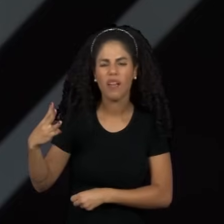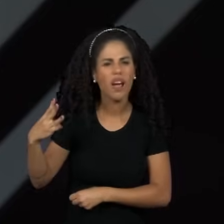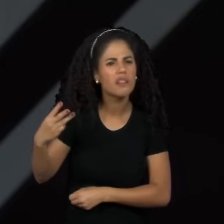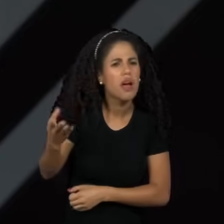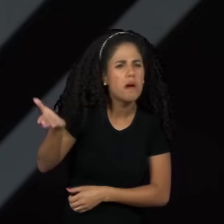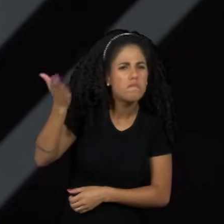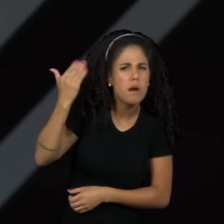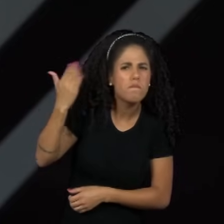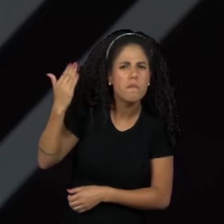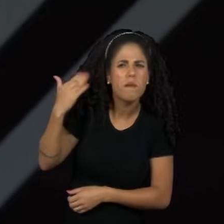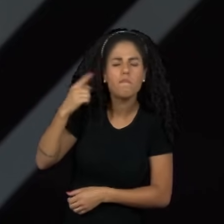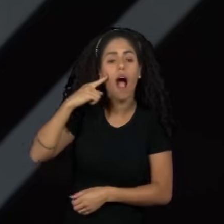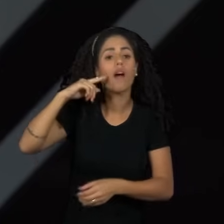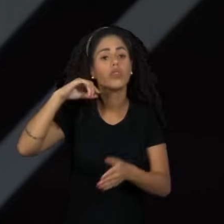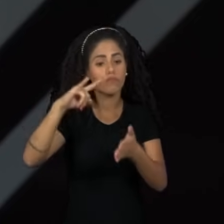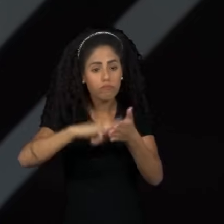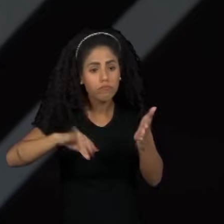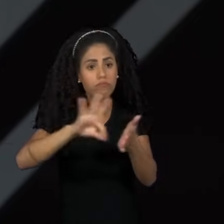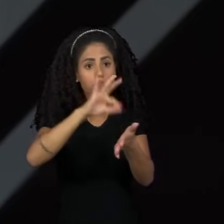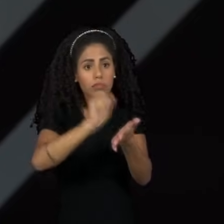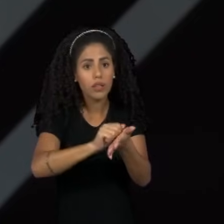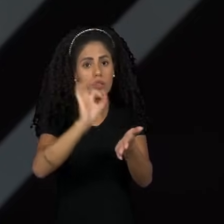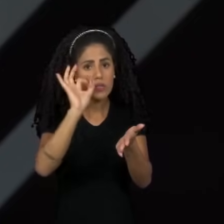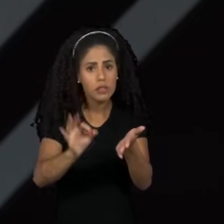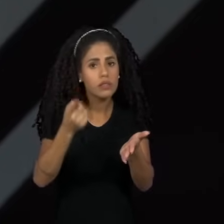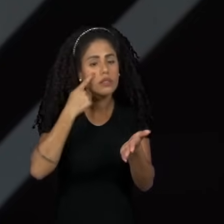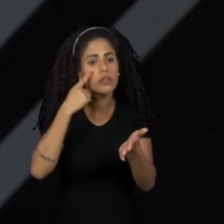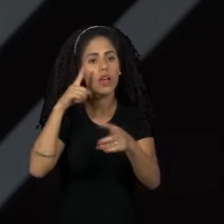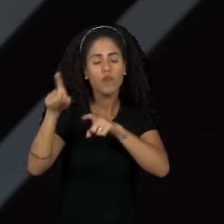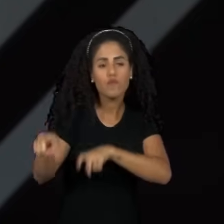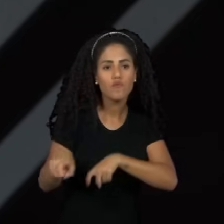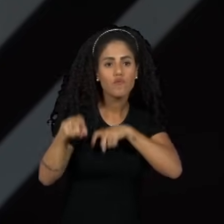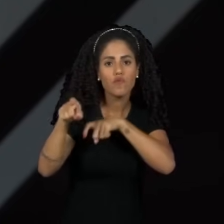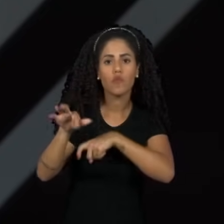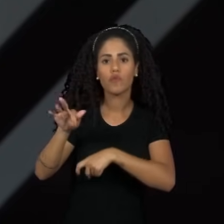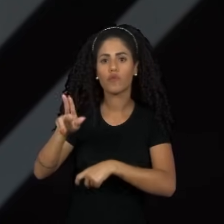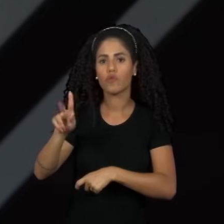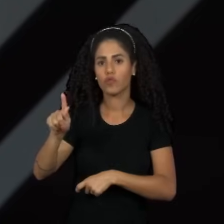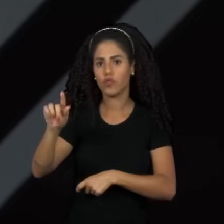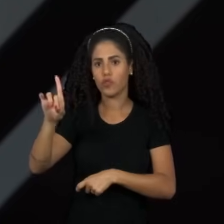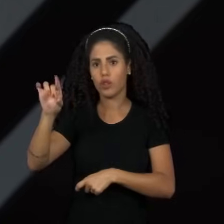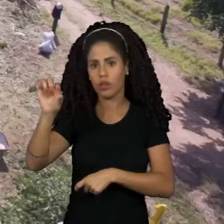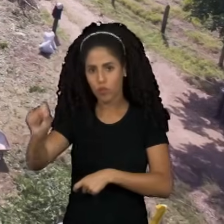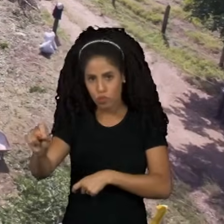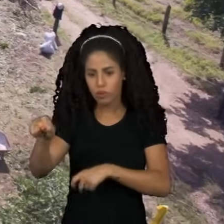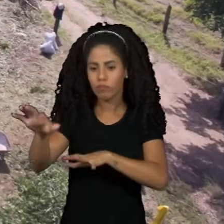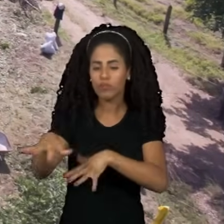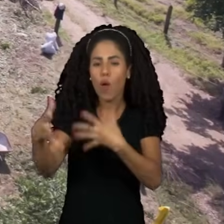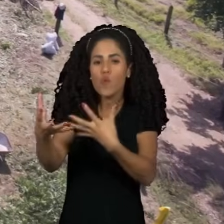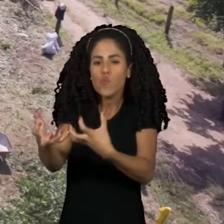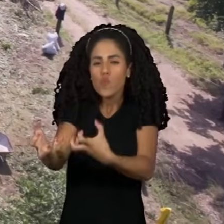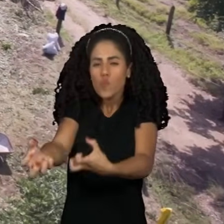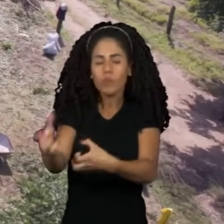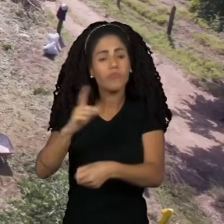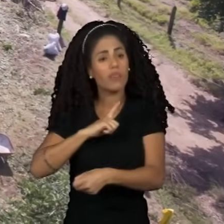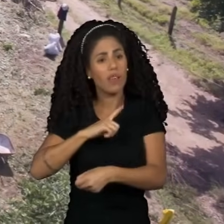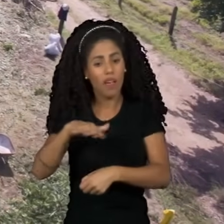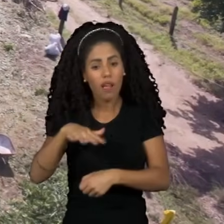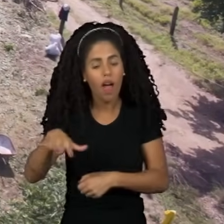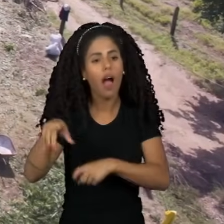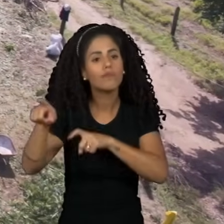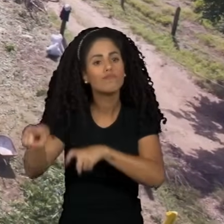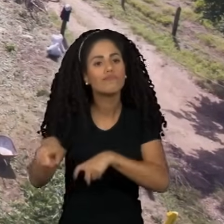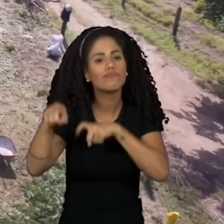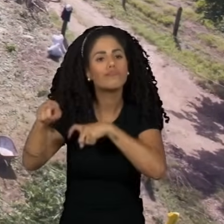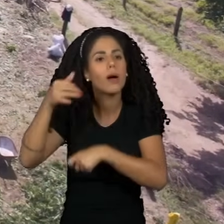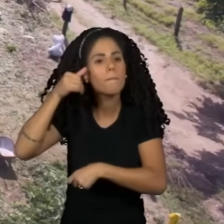1953 foi registrado como Fazenda Fugidos da Terra Seca. E essa fazenda